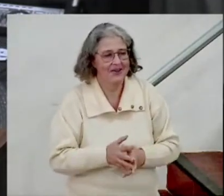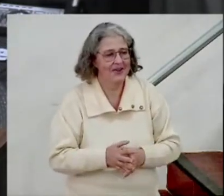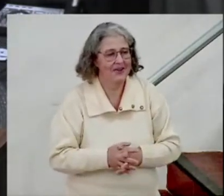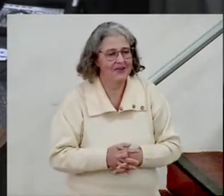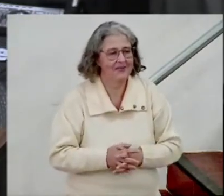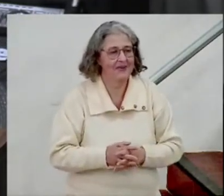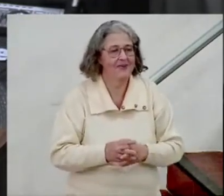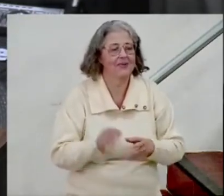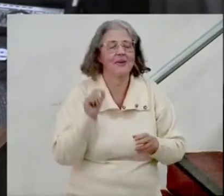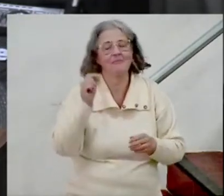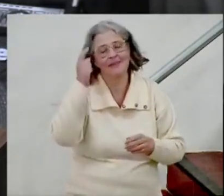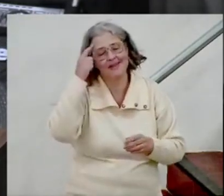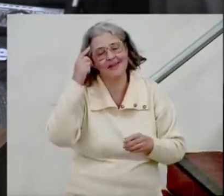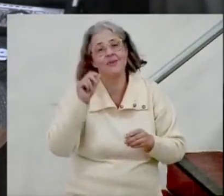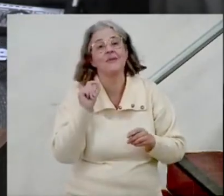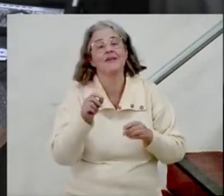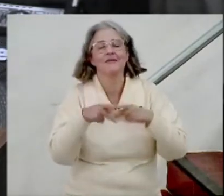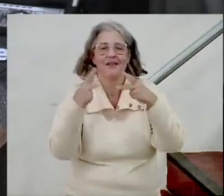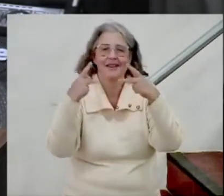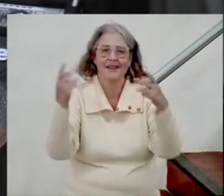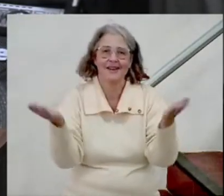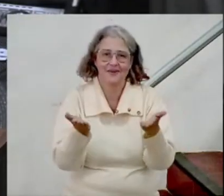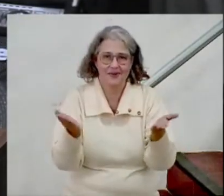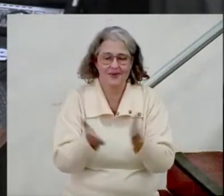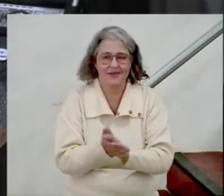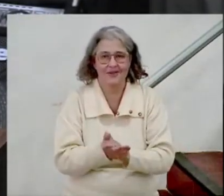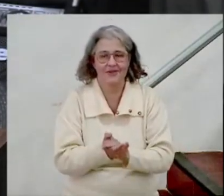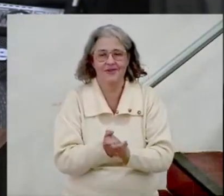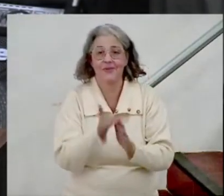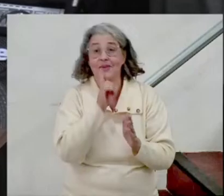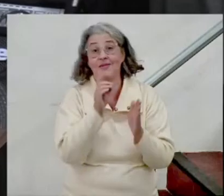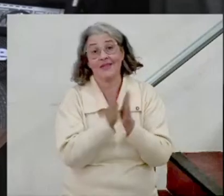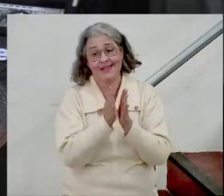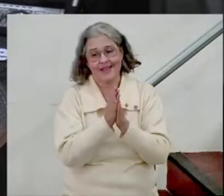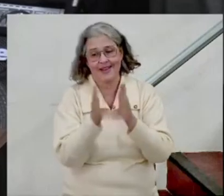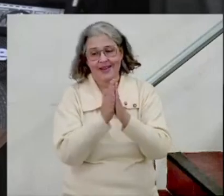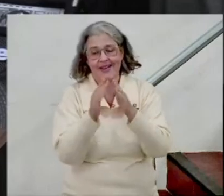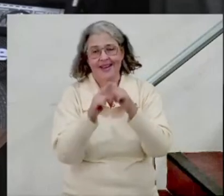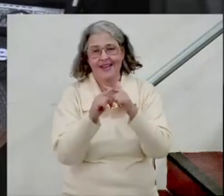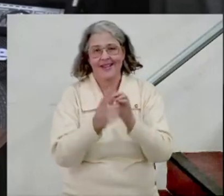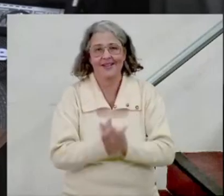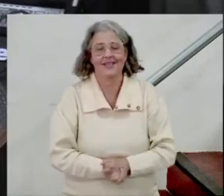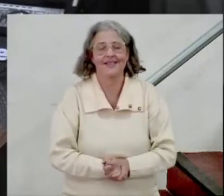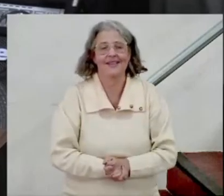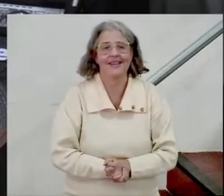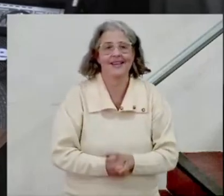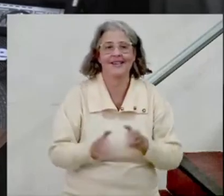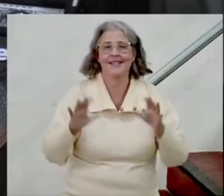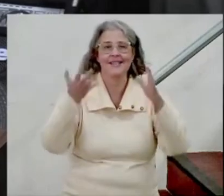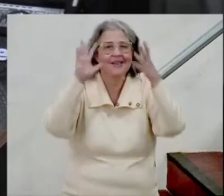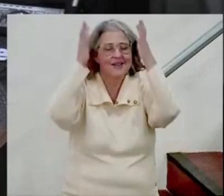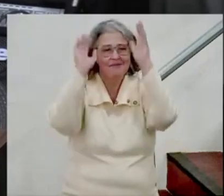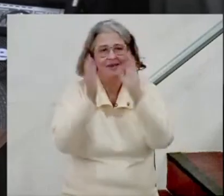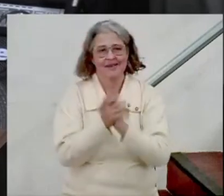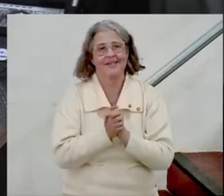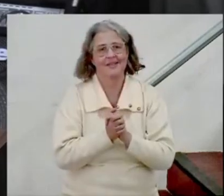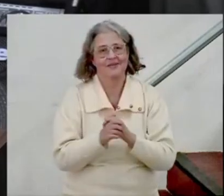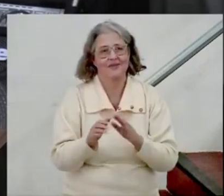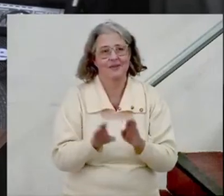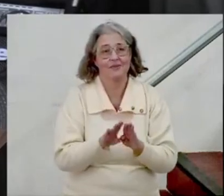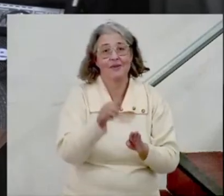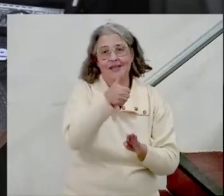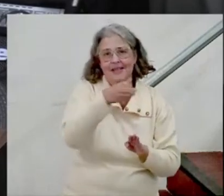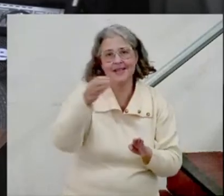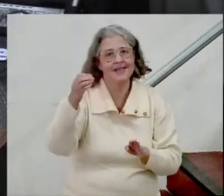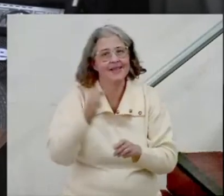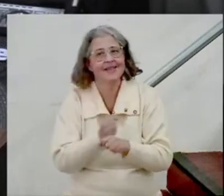falar com vocês nesta manhã, de aniversário da Igreja da Lapa e de celebração do que Deus tem feito por 100 anos de história